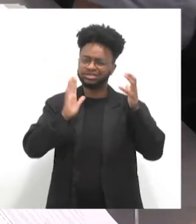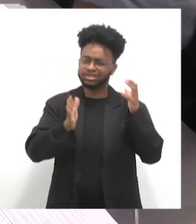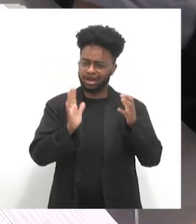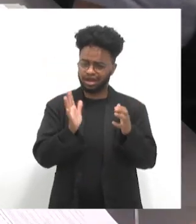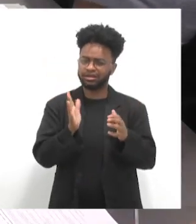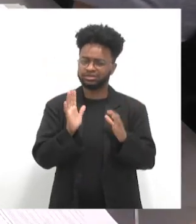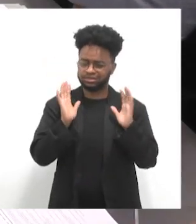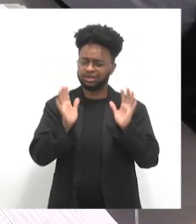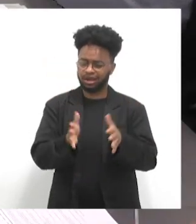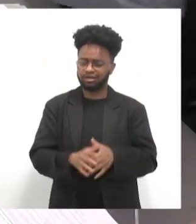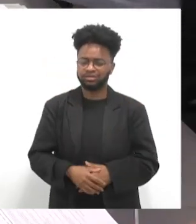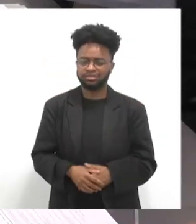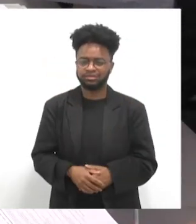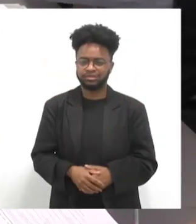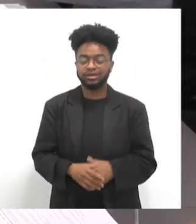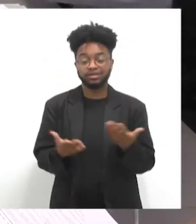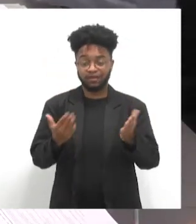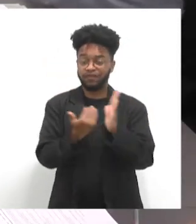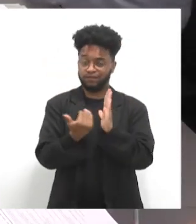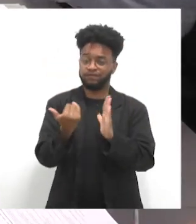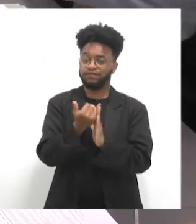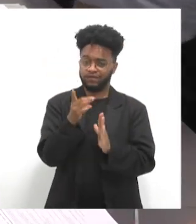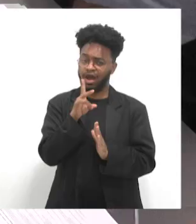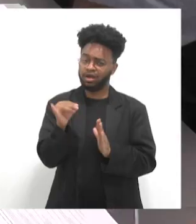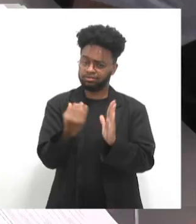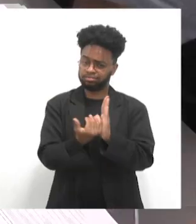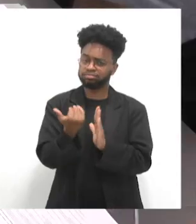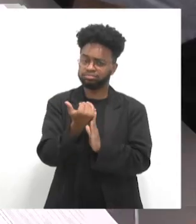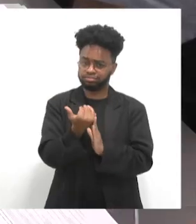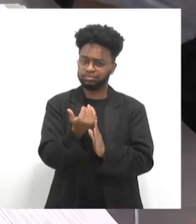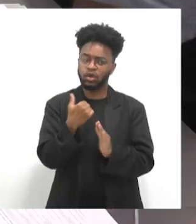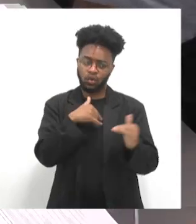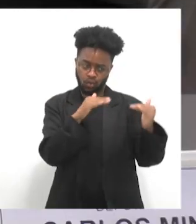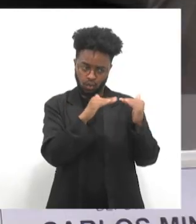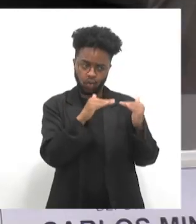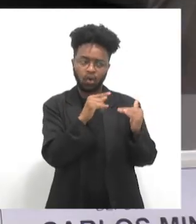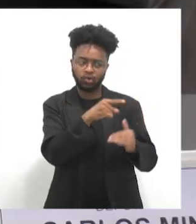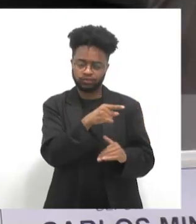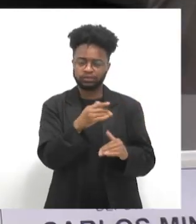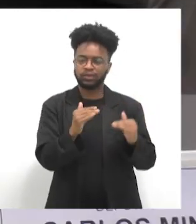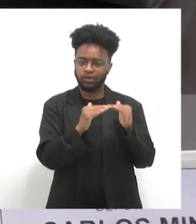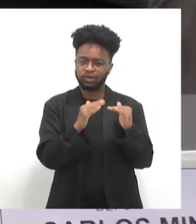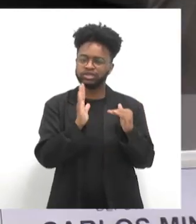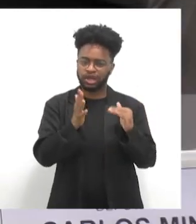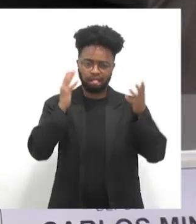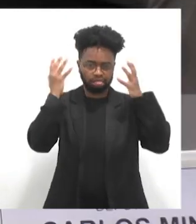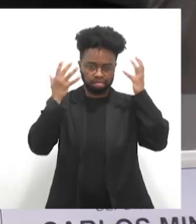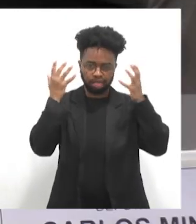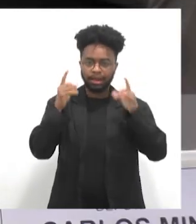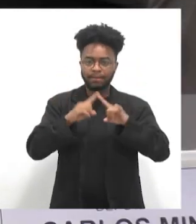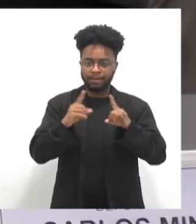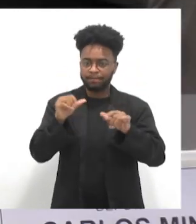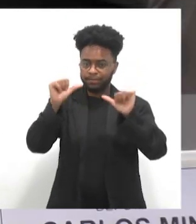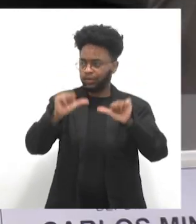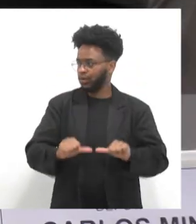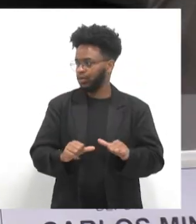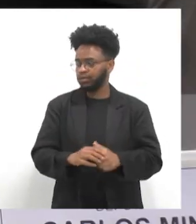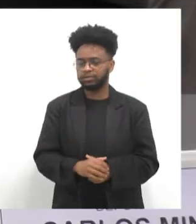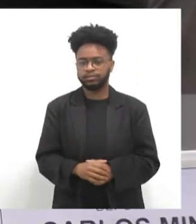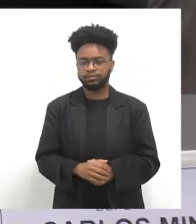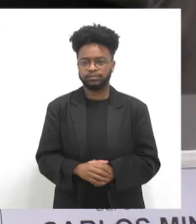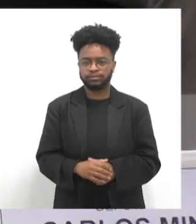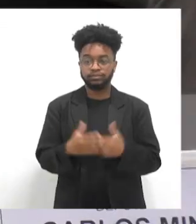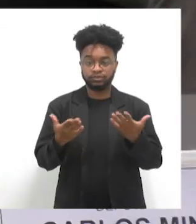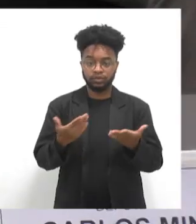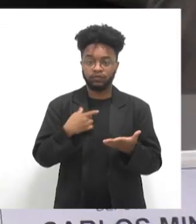Já somos. Vamos ficar, então, mais perturbados, deputado Luiz Paulo. Concordo com você, né? Já somos, vamos ficar muito mais. Então, eu falei,